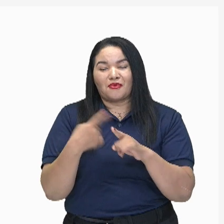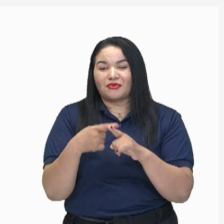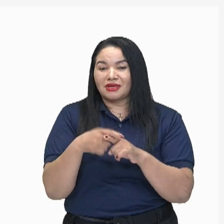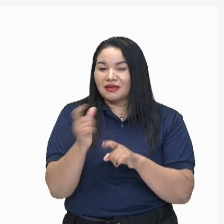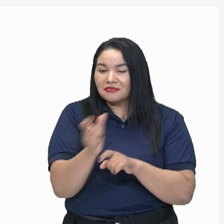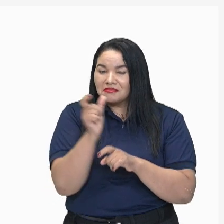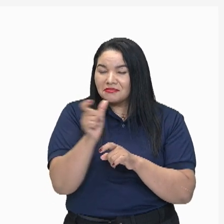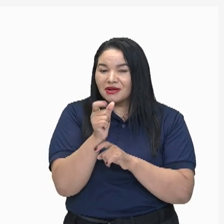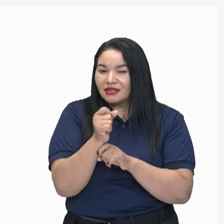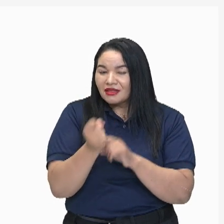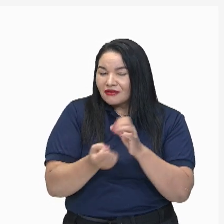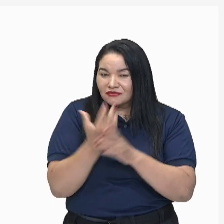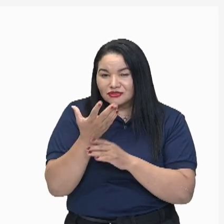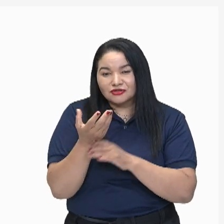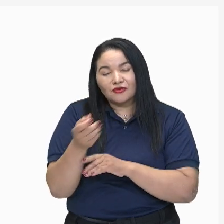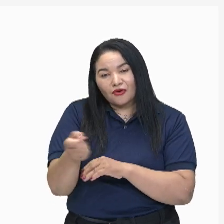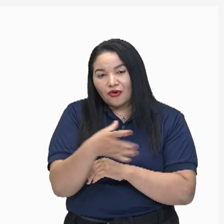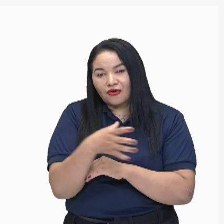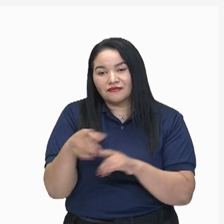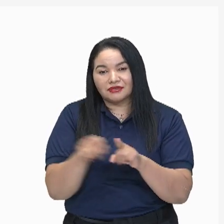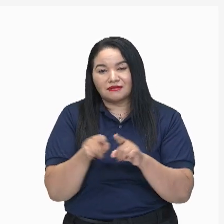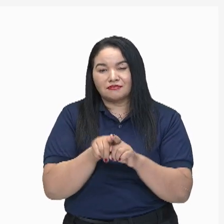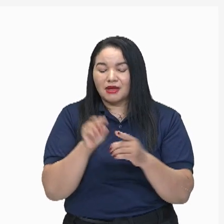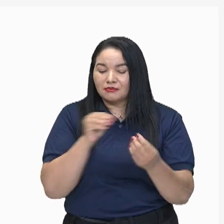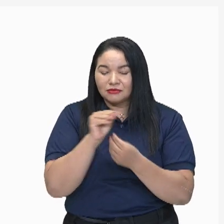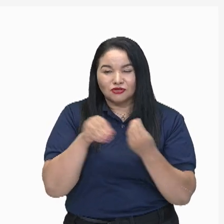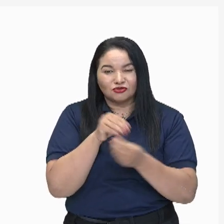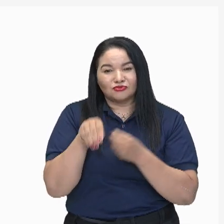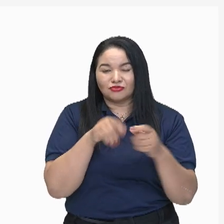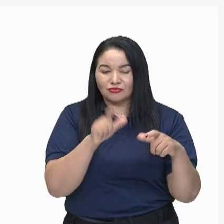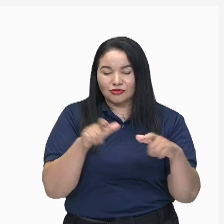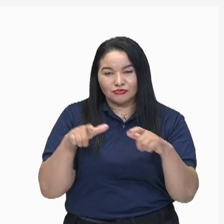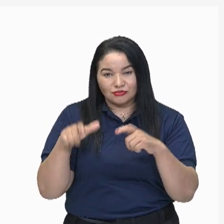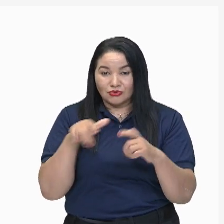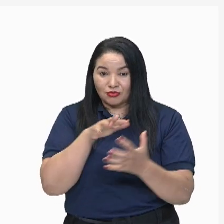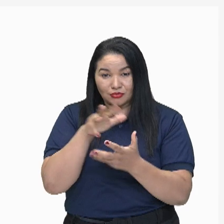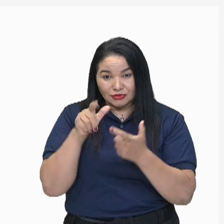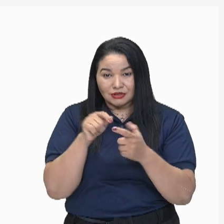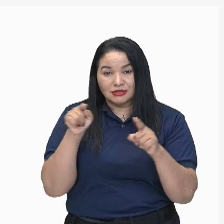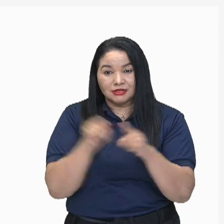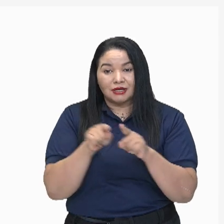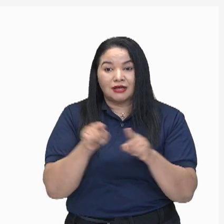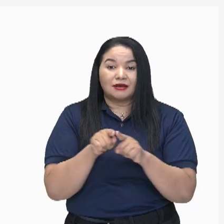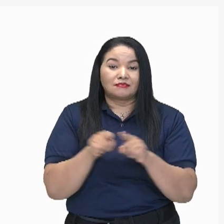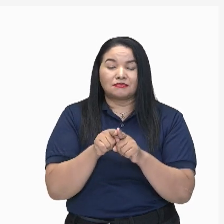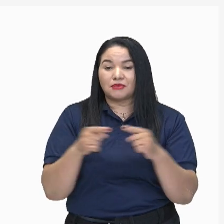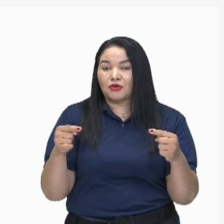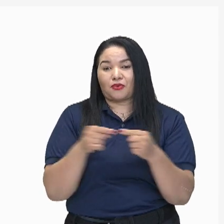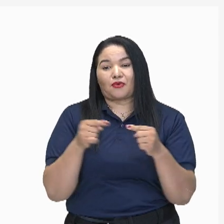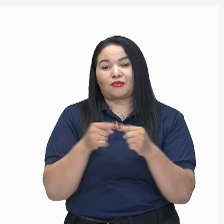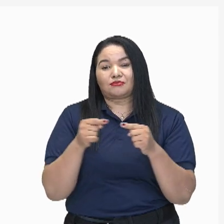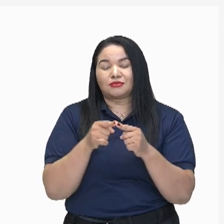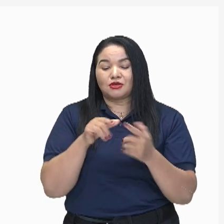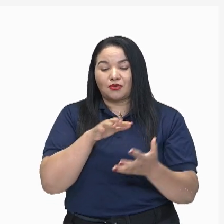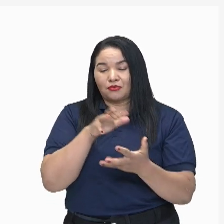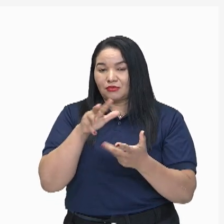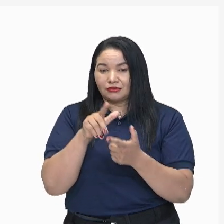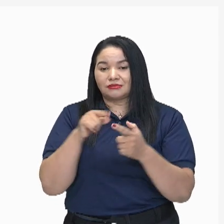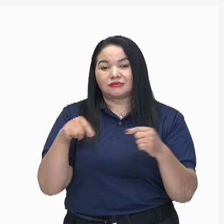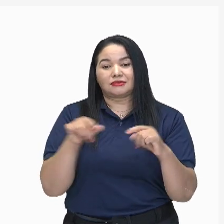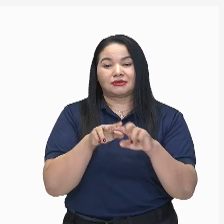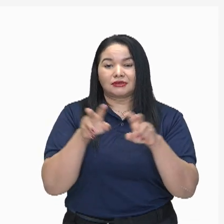essa sonoridade, mistura de regionalismo e universalismo, combinando esses elementos regionais com o universal,